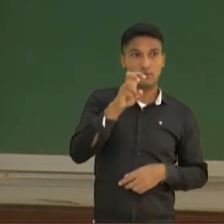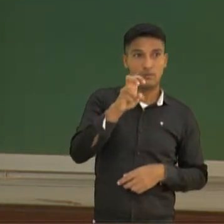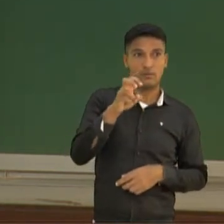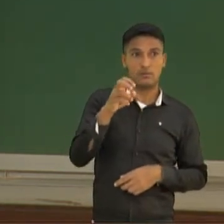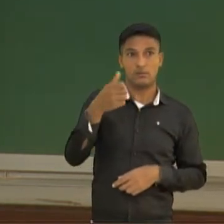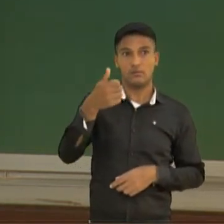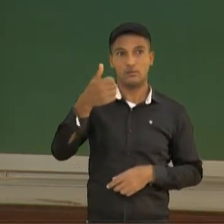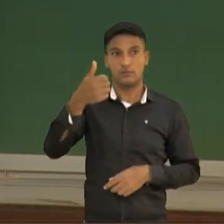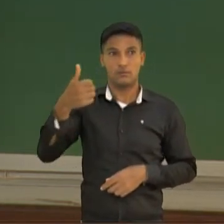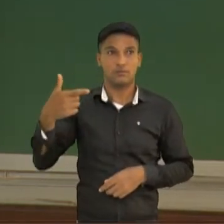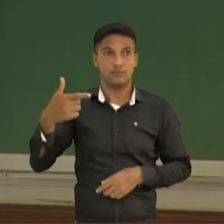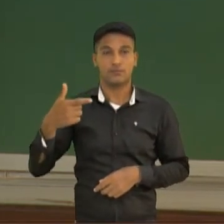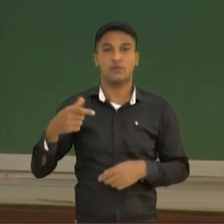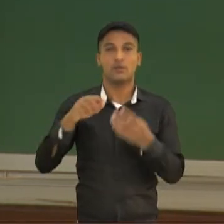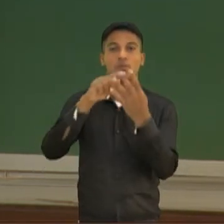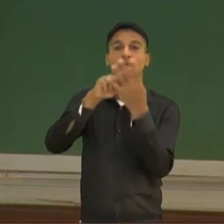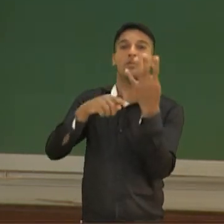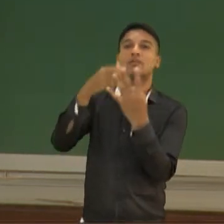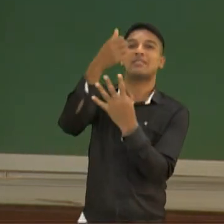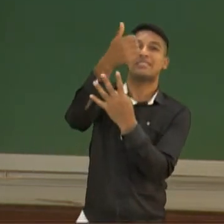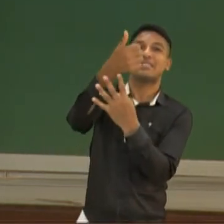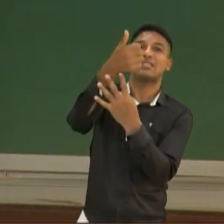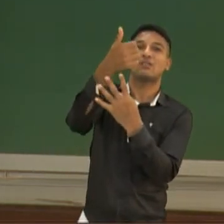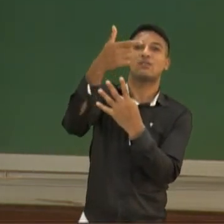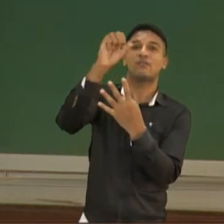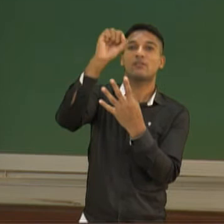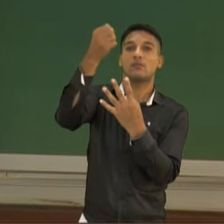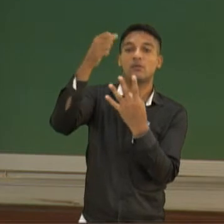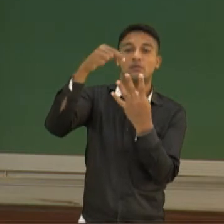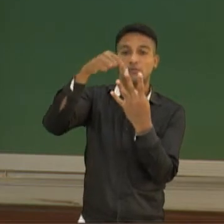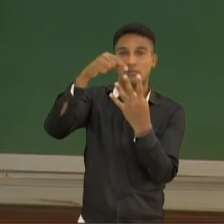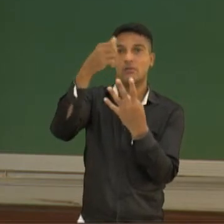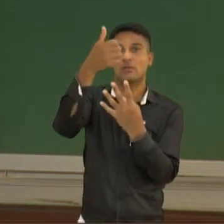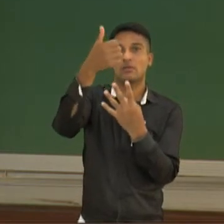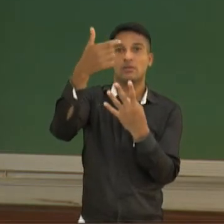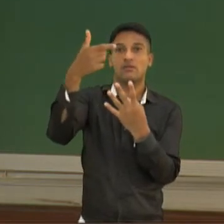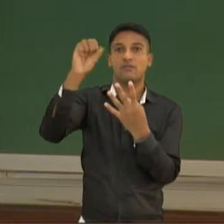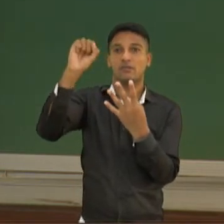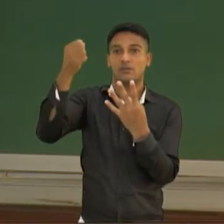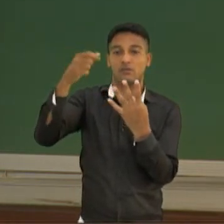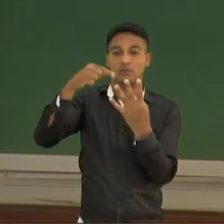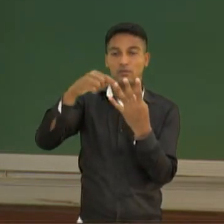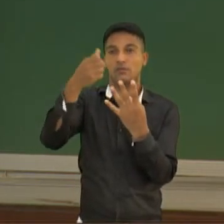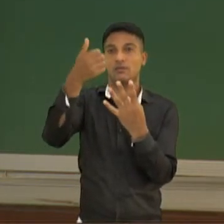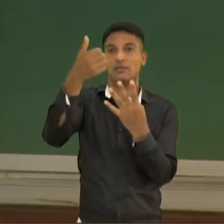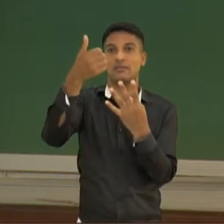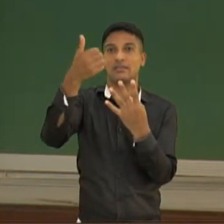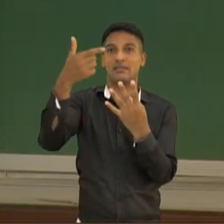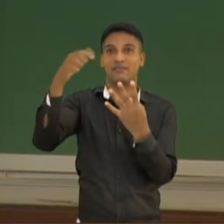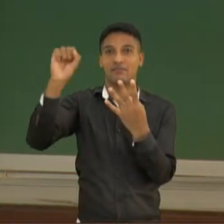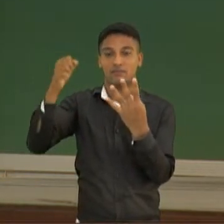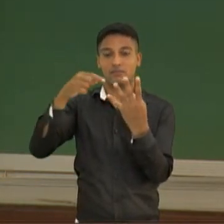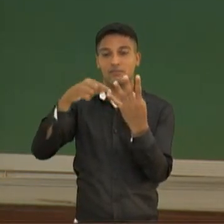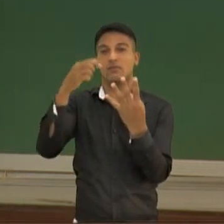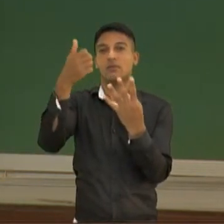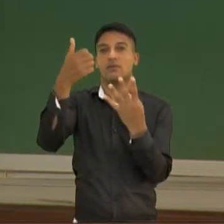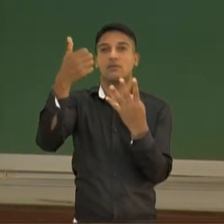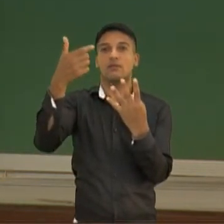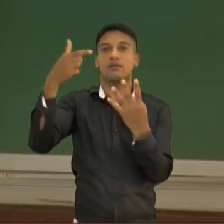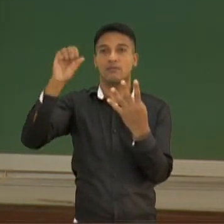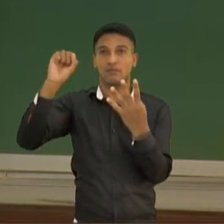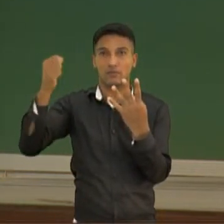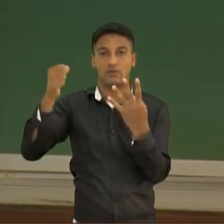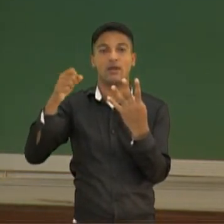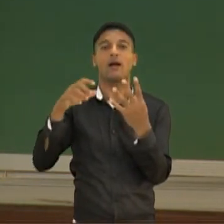pegar 428, vai dar 512. Vamos ver na operação, no algoritmo? Olha lá,